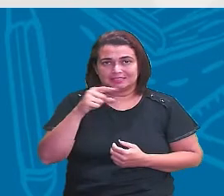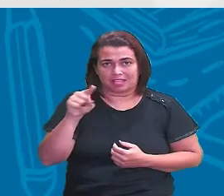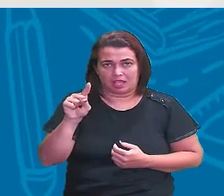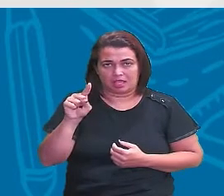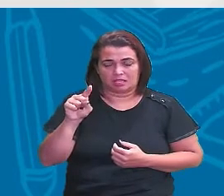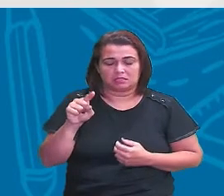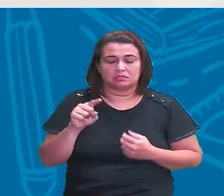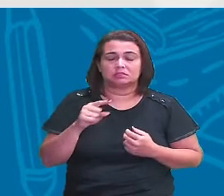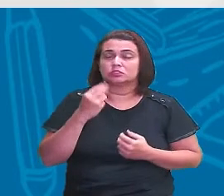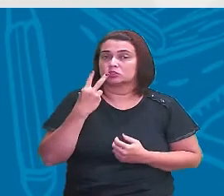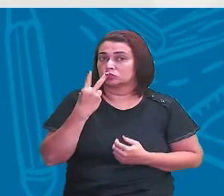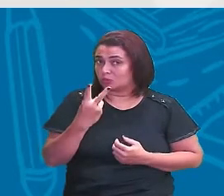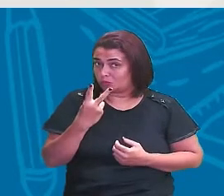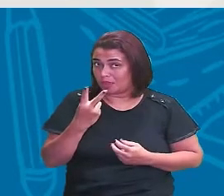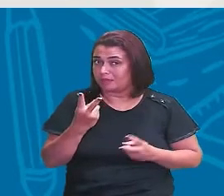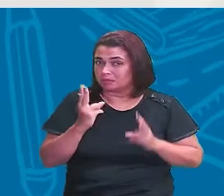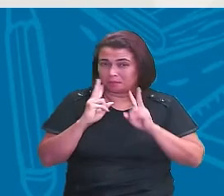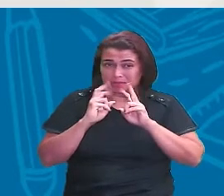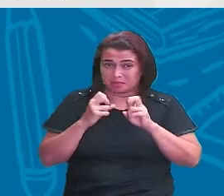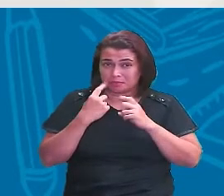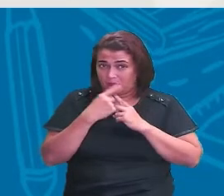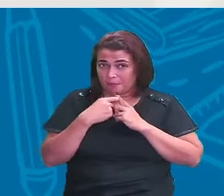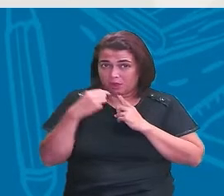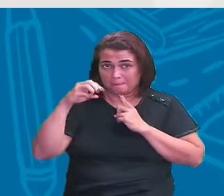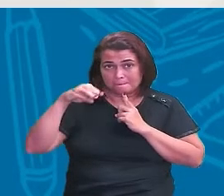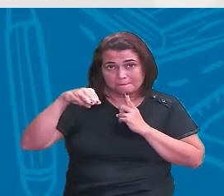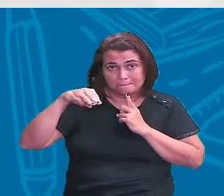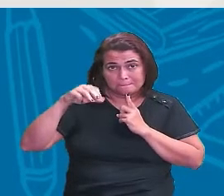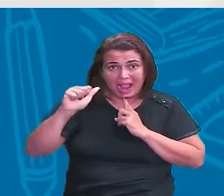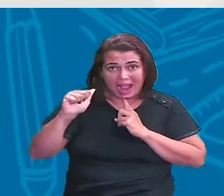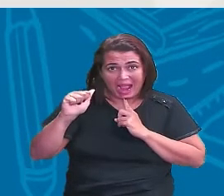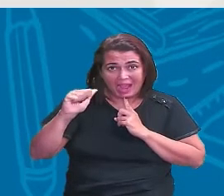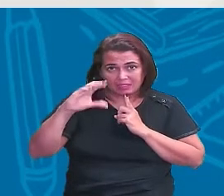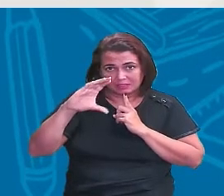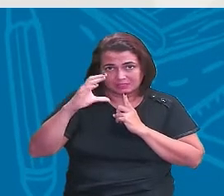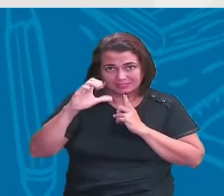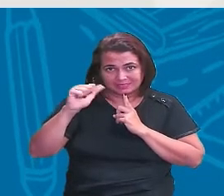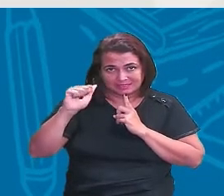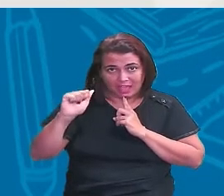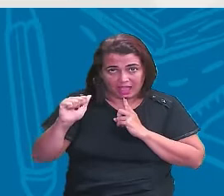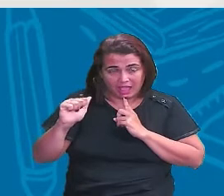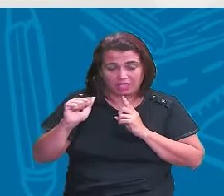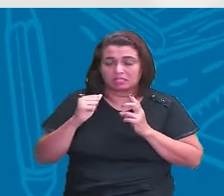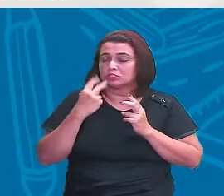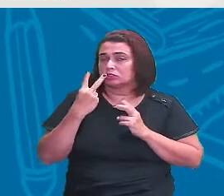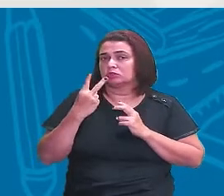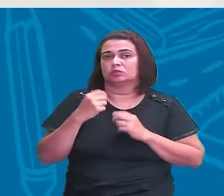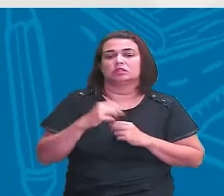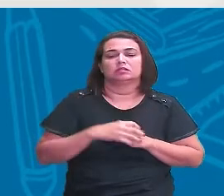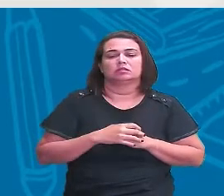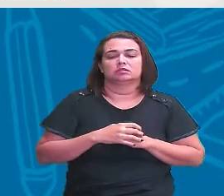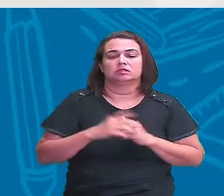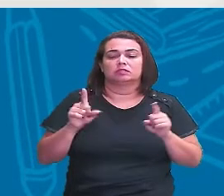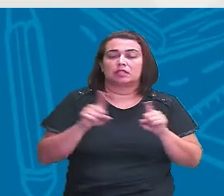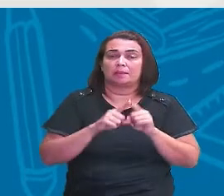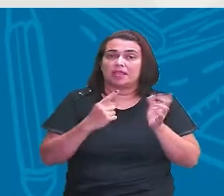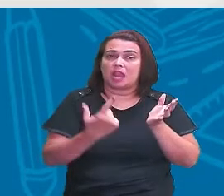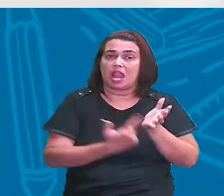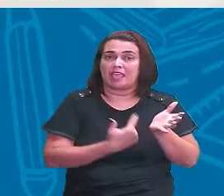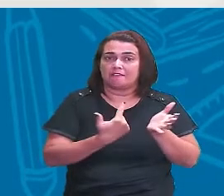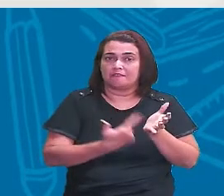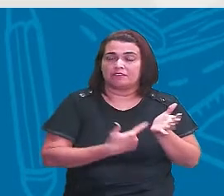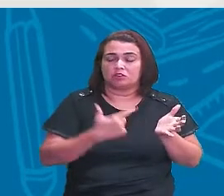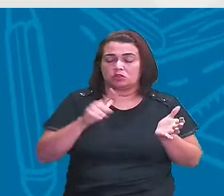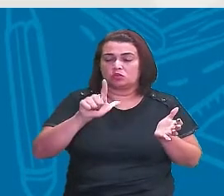Maçã. Perceberam que eu abri a minha boquinha 2 vezes? Mesma coisa é livro.